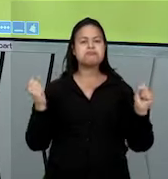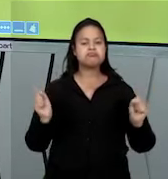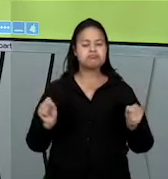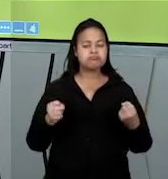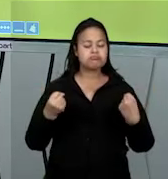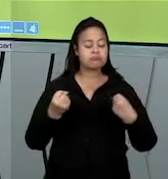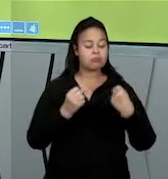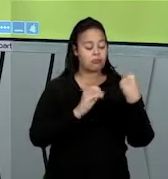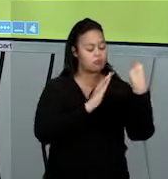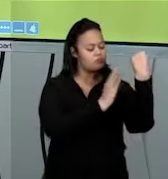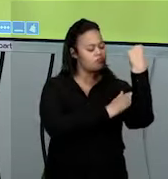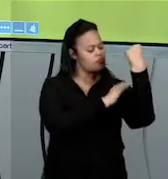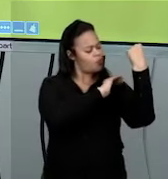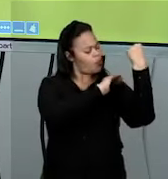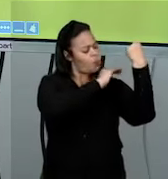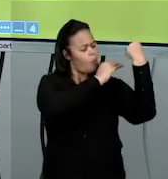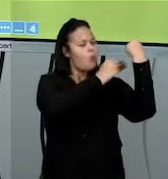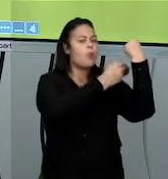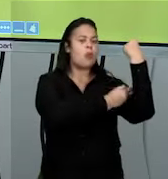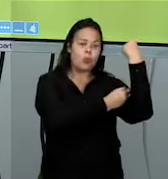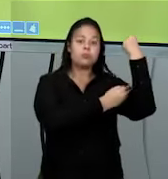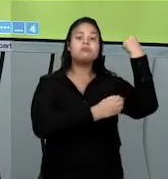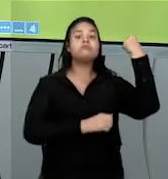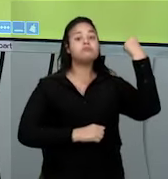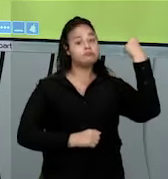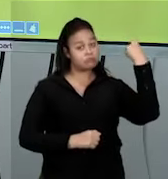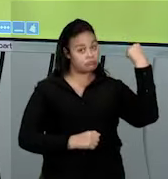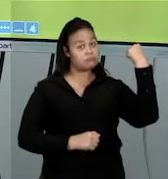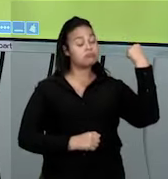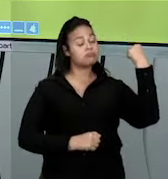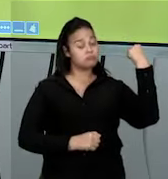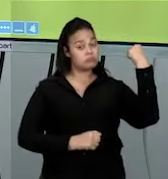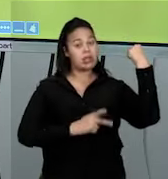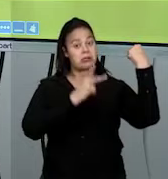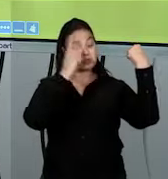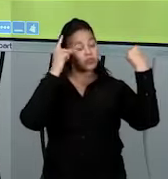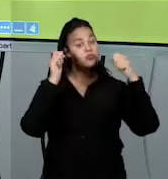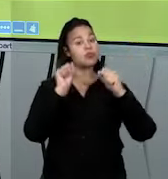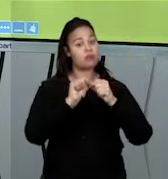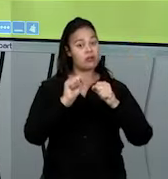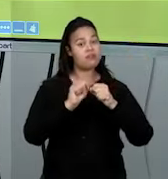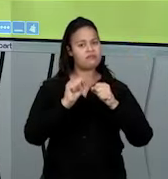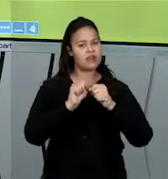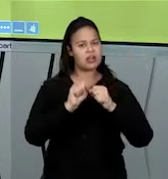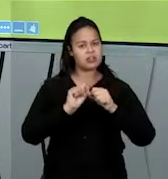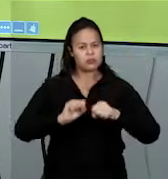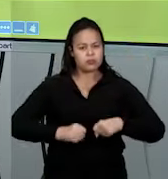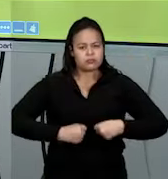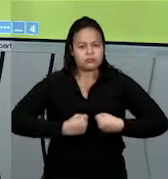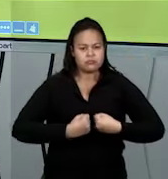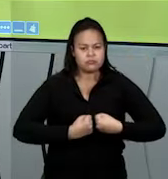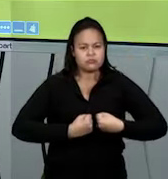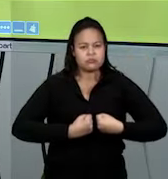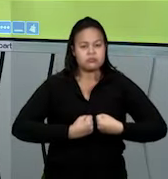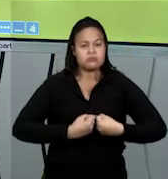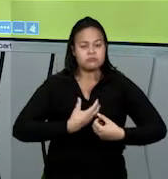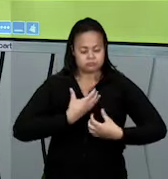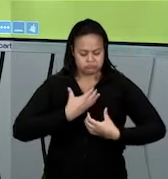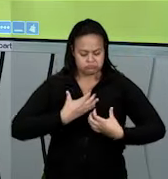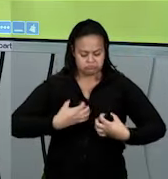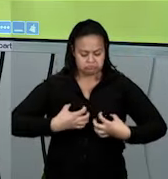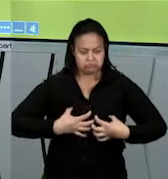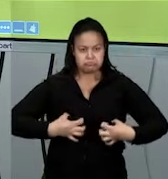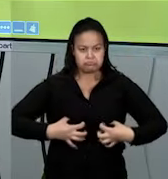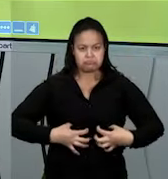desses músculos, né? Muitas das pessoas fazem, né, a hipertrofia muscular.